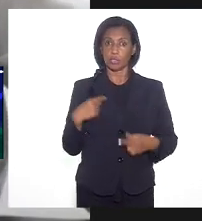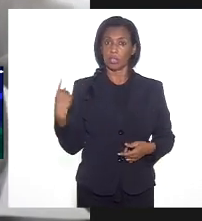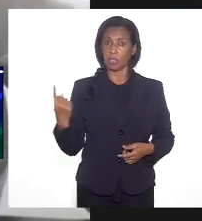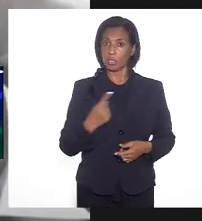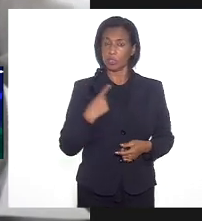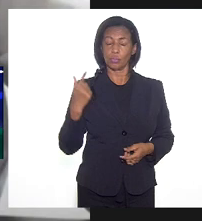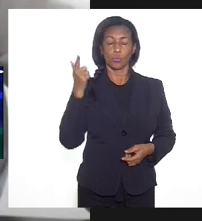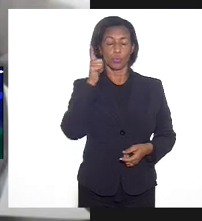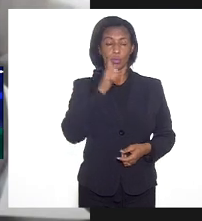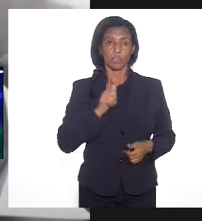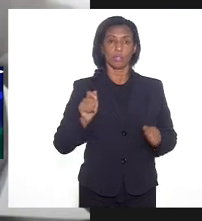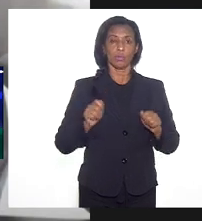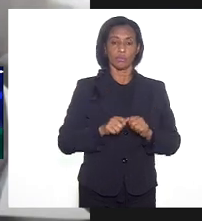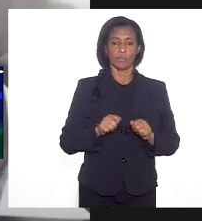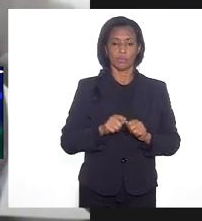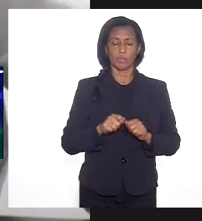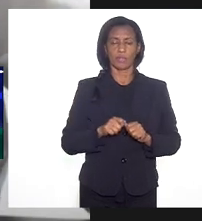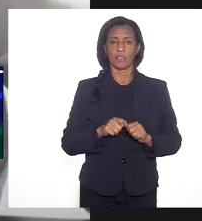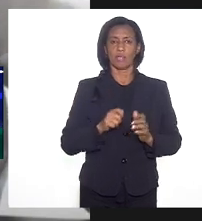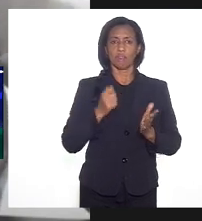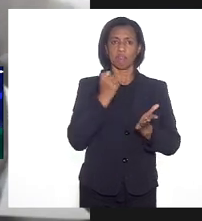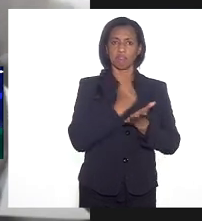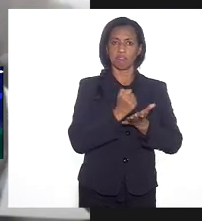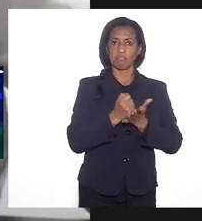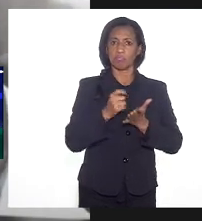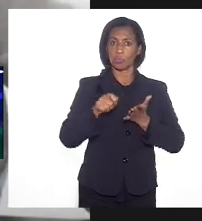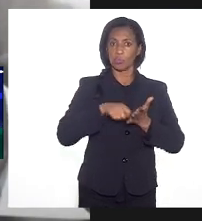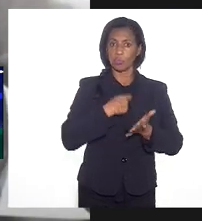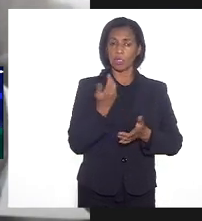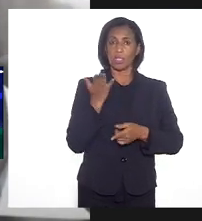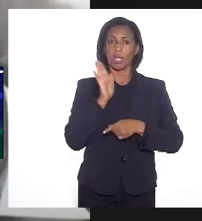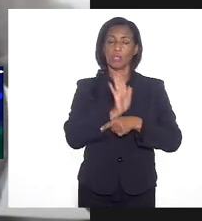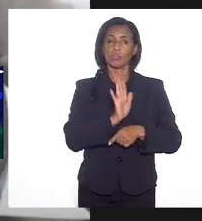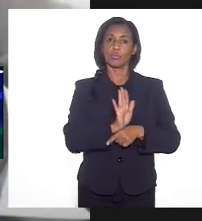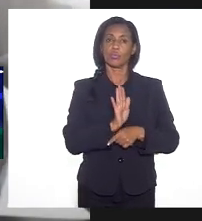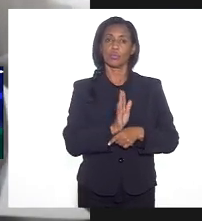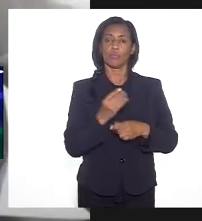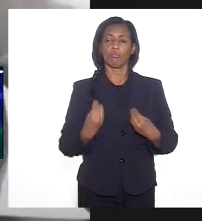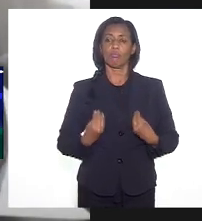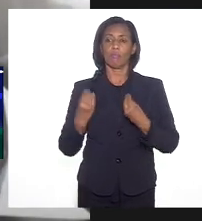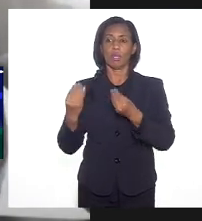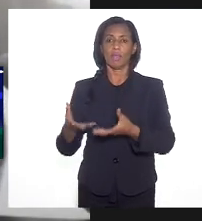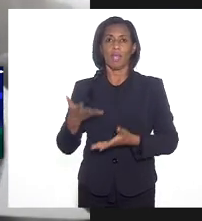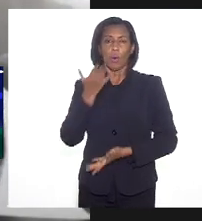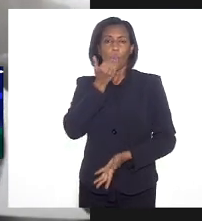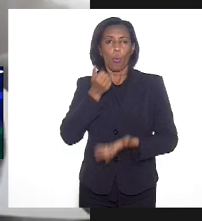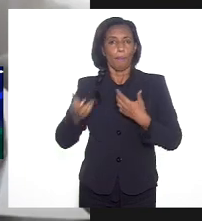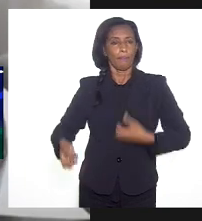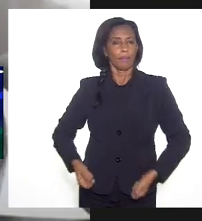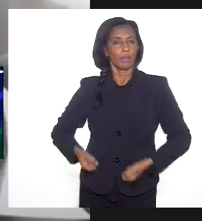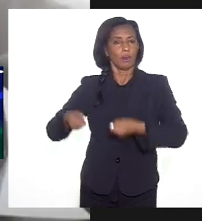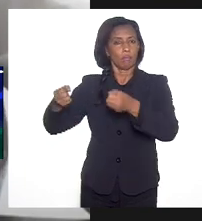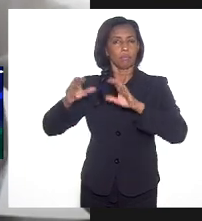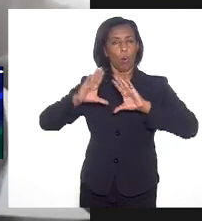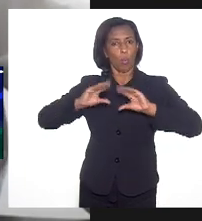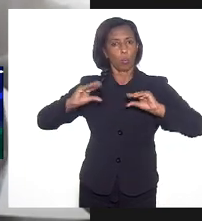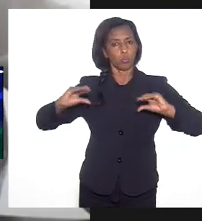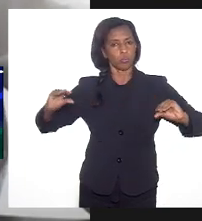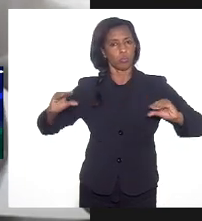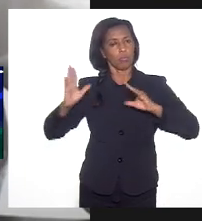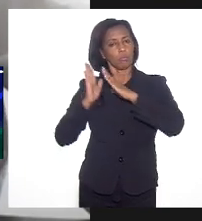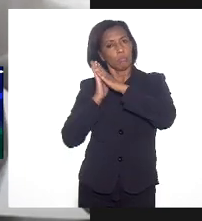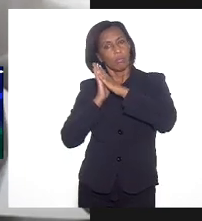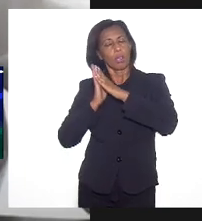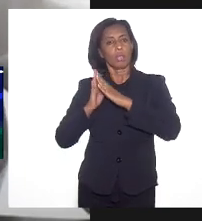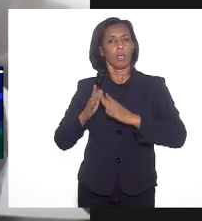a gente conseguiu fazer aí essa licitação que ajudou a entregar cestas básicas e colchonetes em momentos